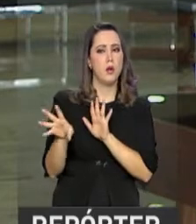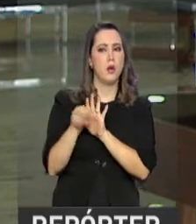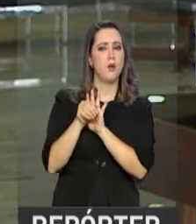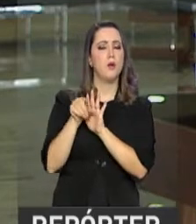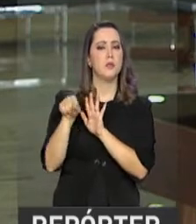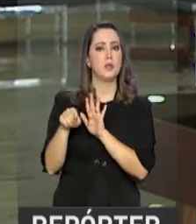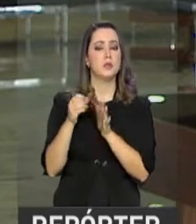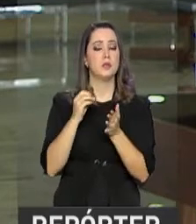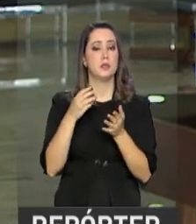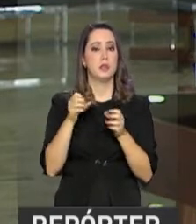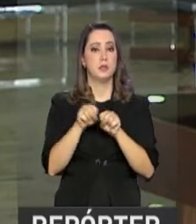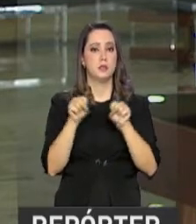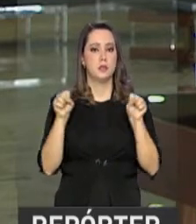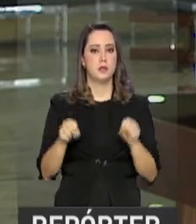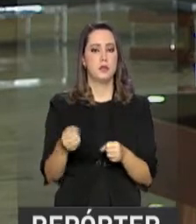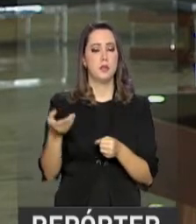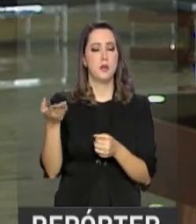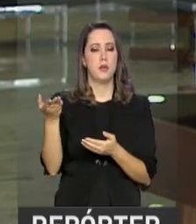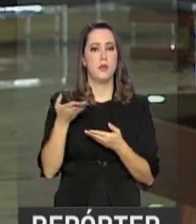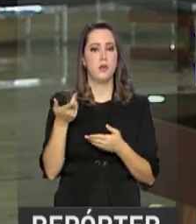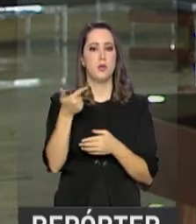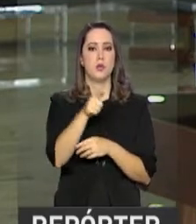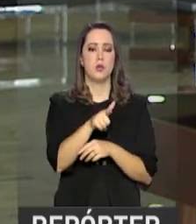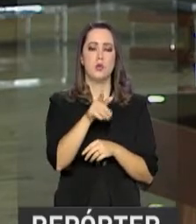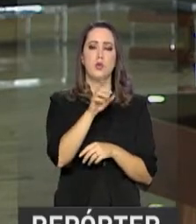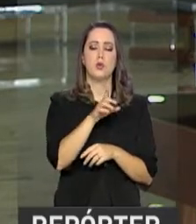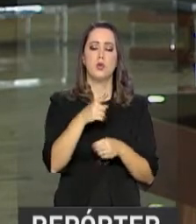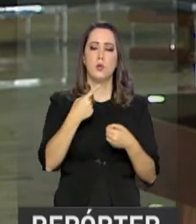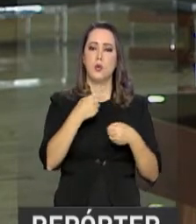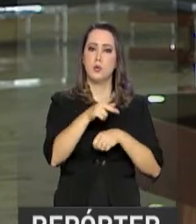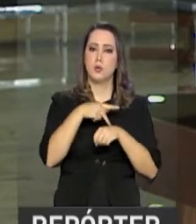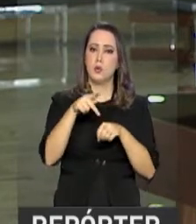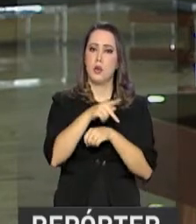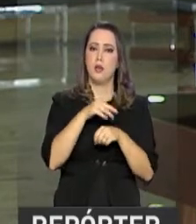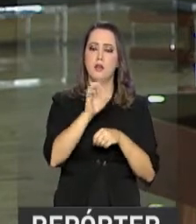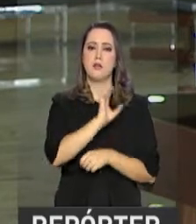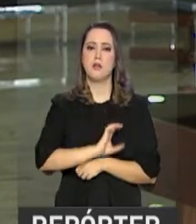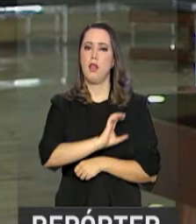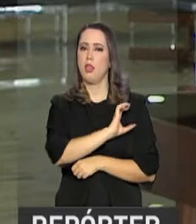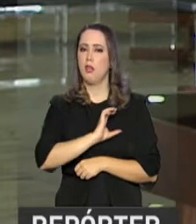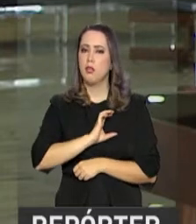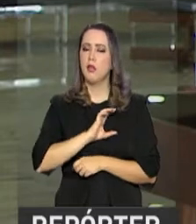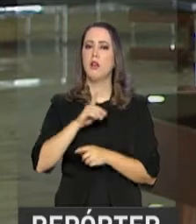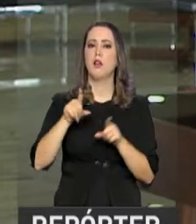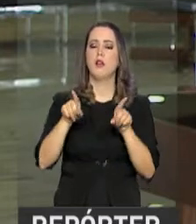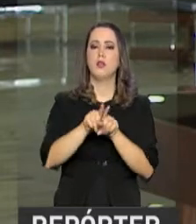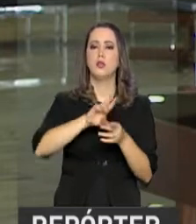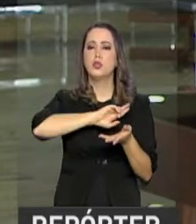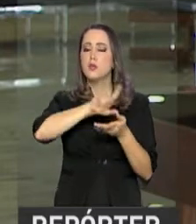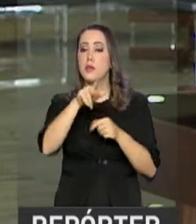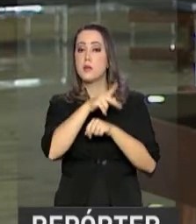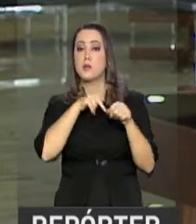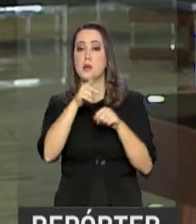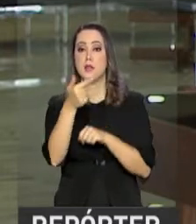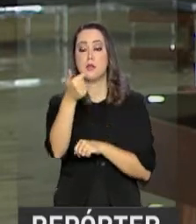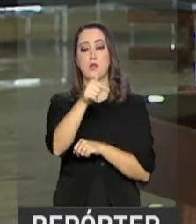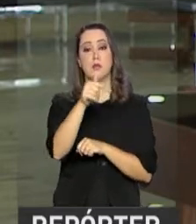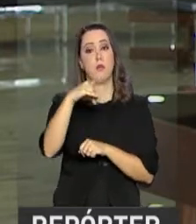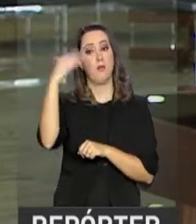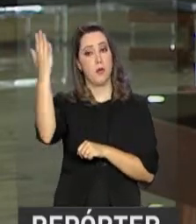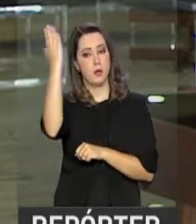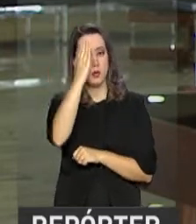a esse sistema veio do exterior canadá chile bélgica filipinas são alguns países por exemplo que já